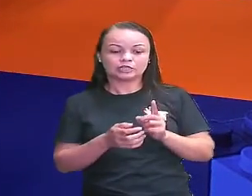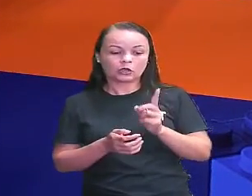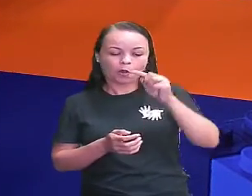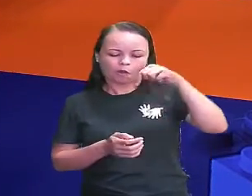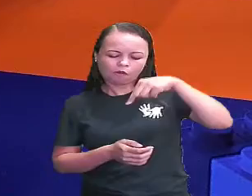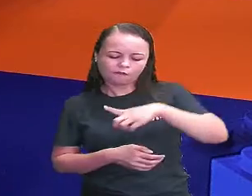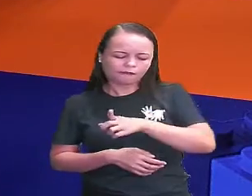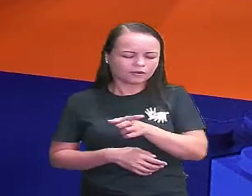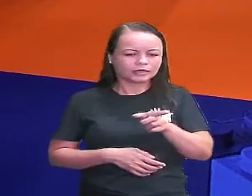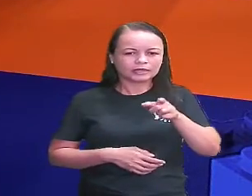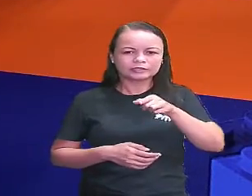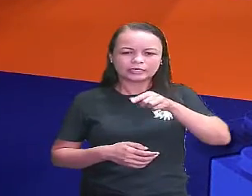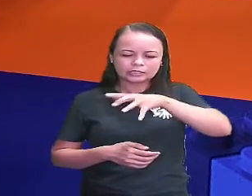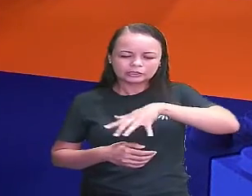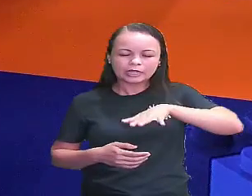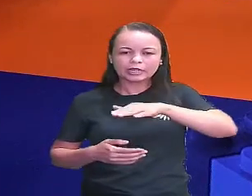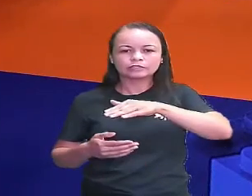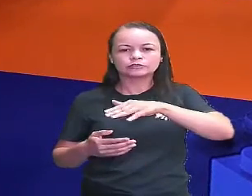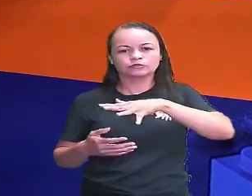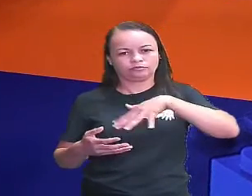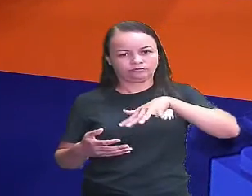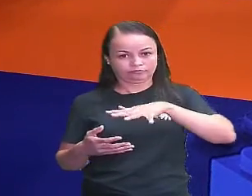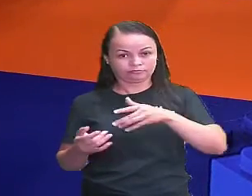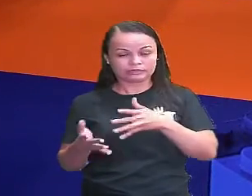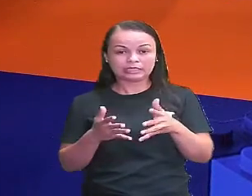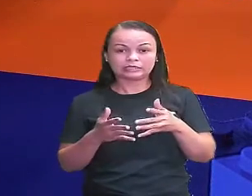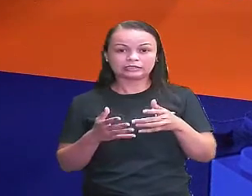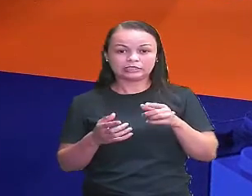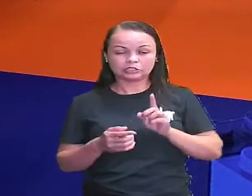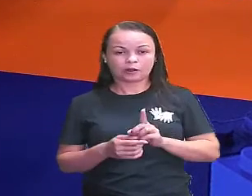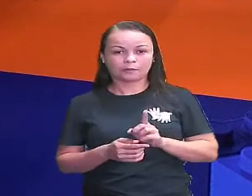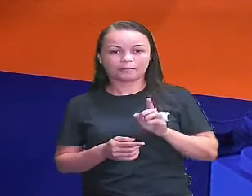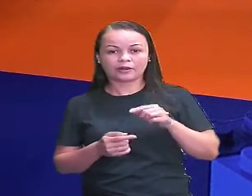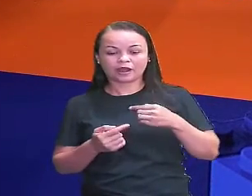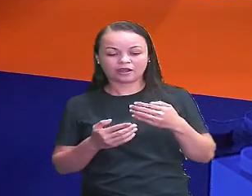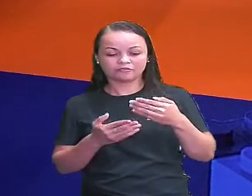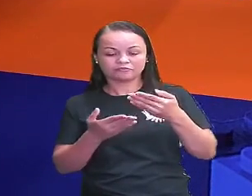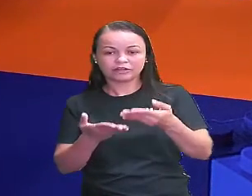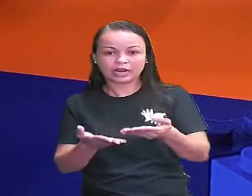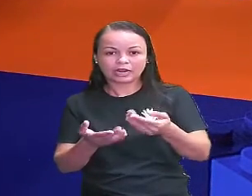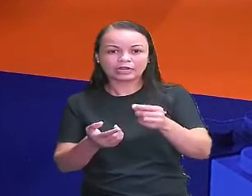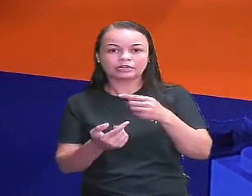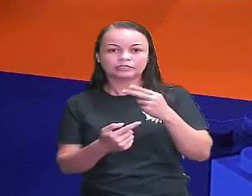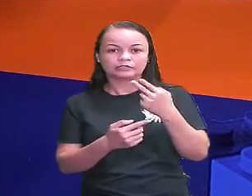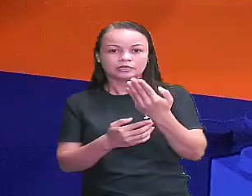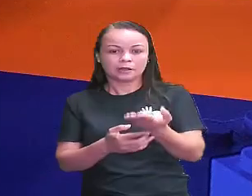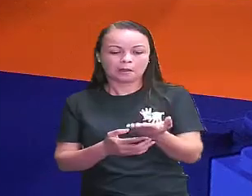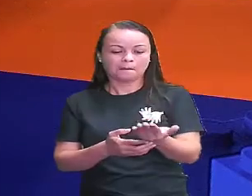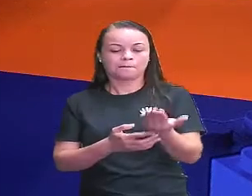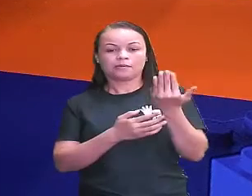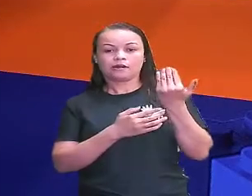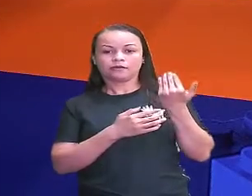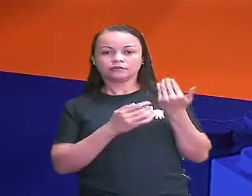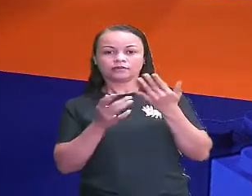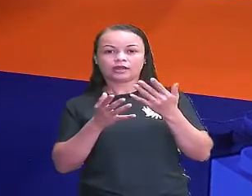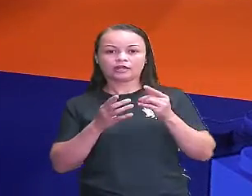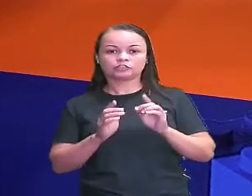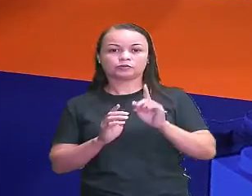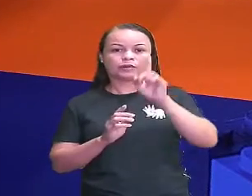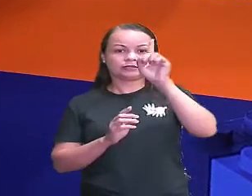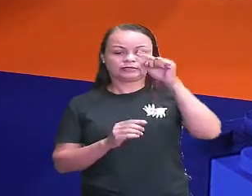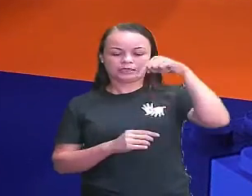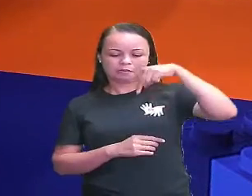orientando dentro do seu limite, seja para frente, seja para trás, dos lados,